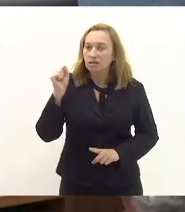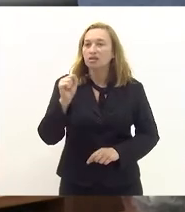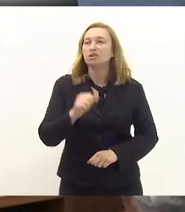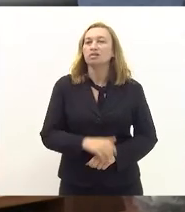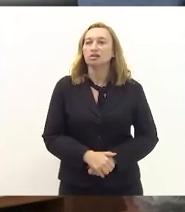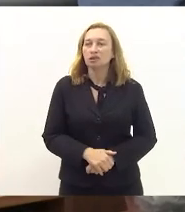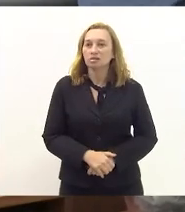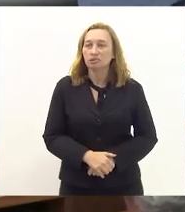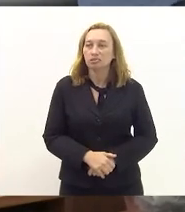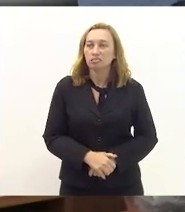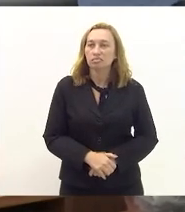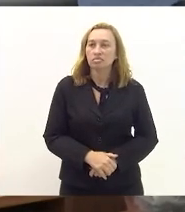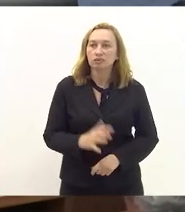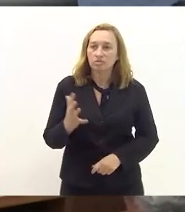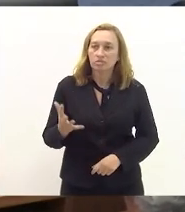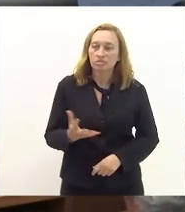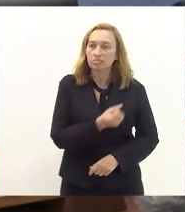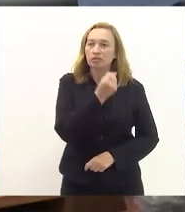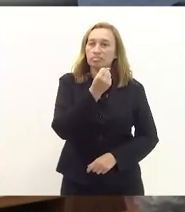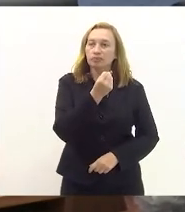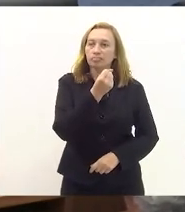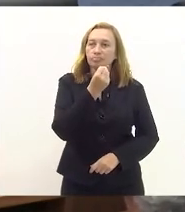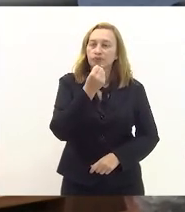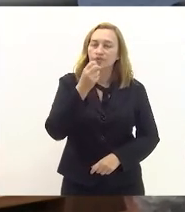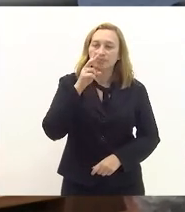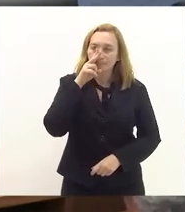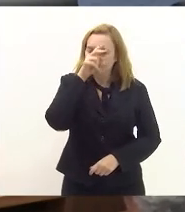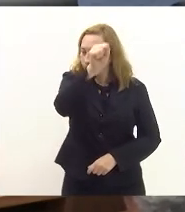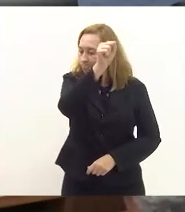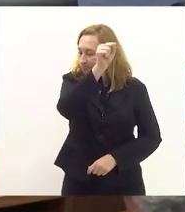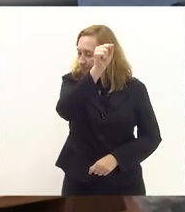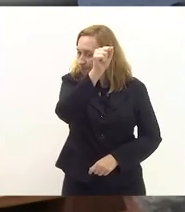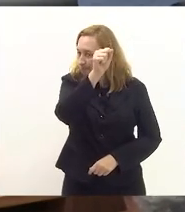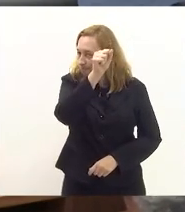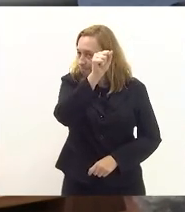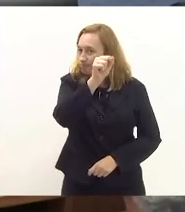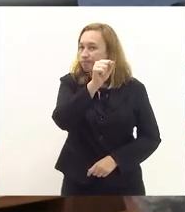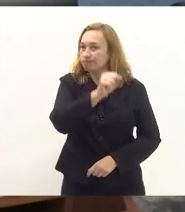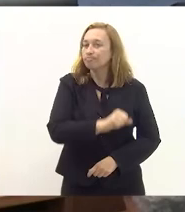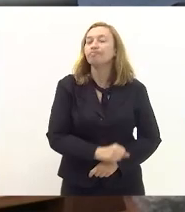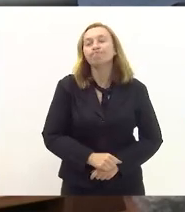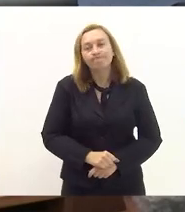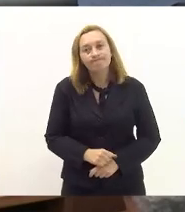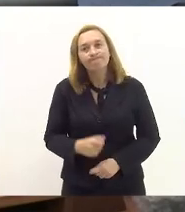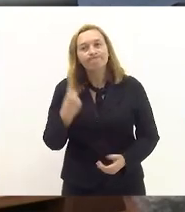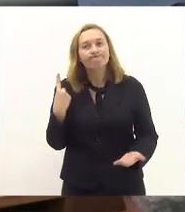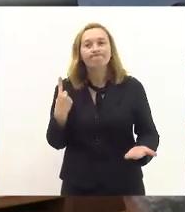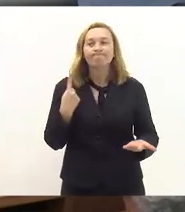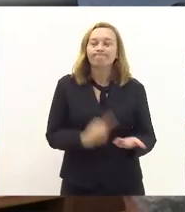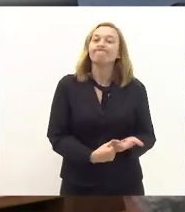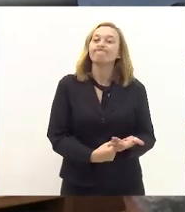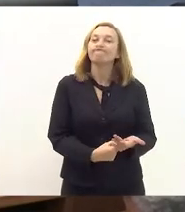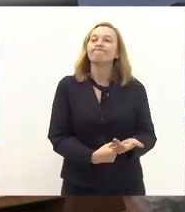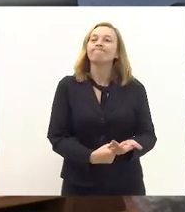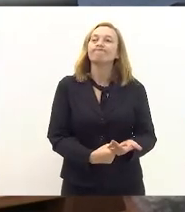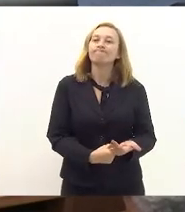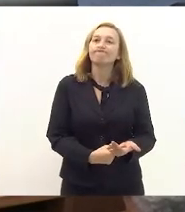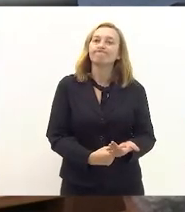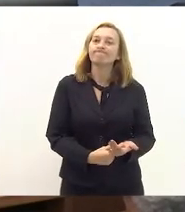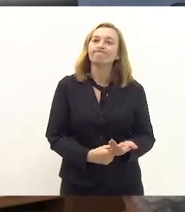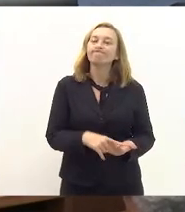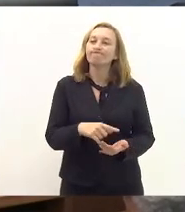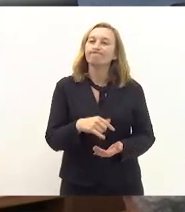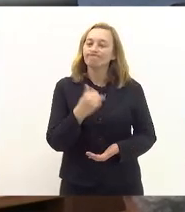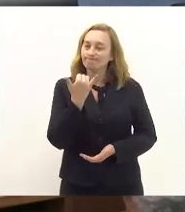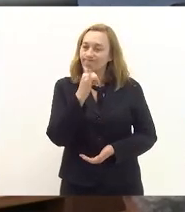para resgatar com força, com compromisso, com muita